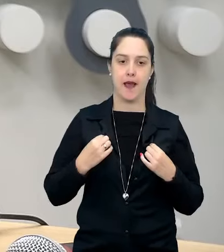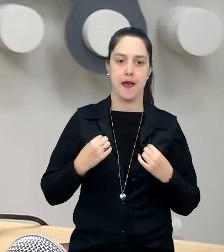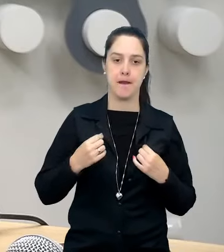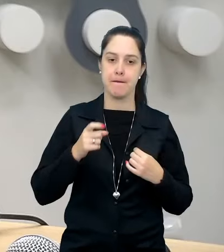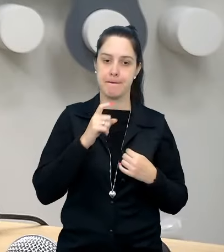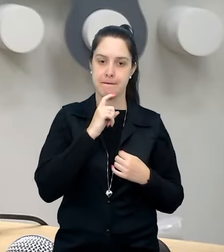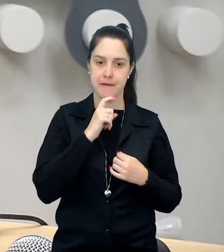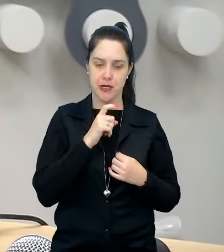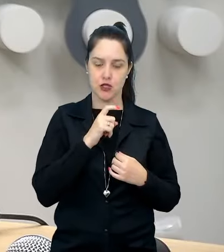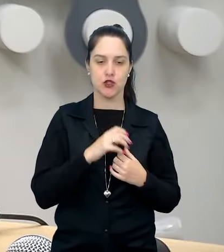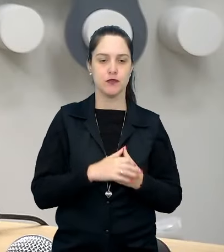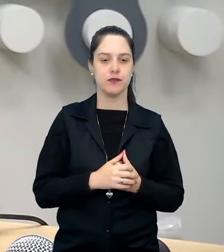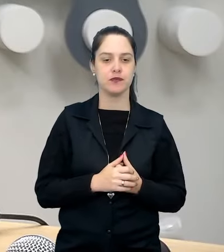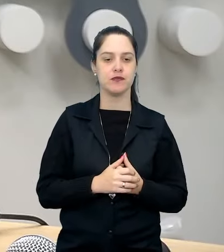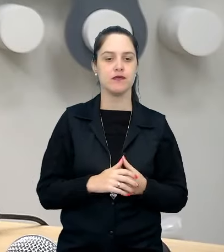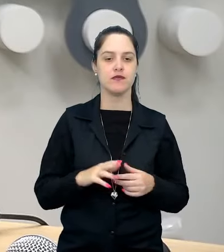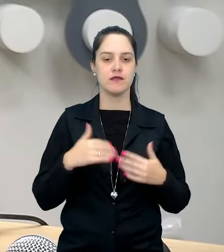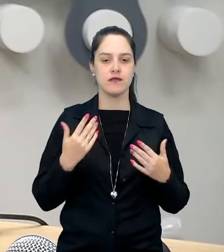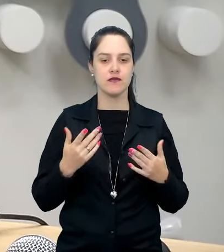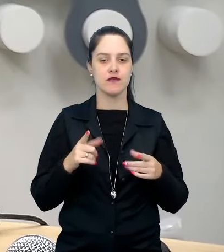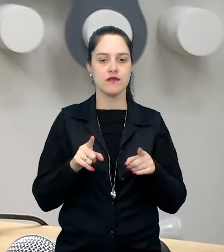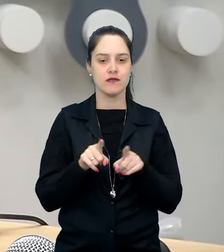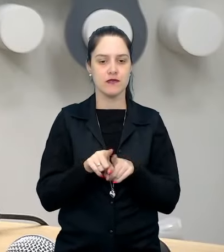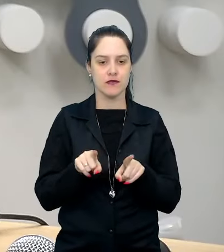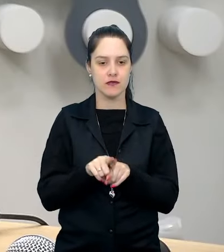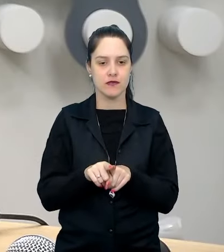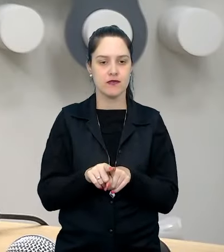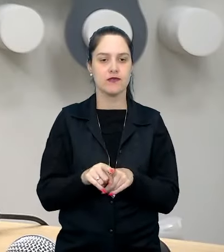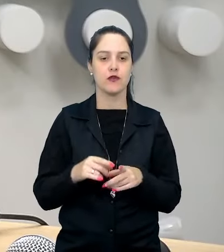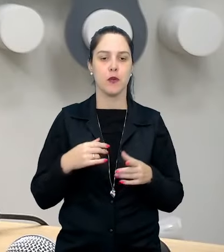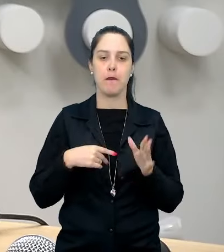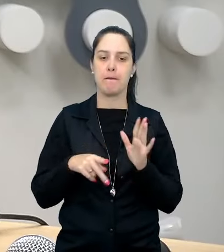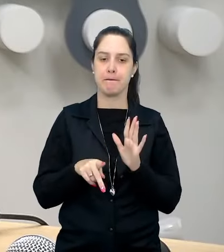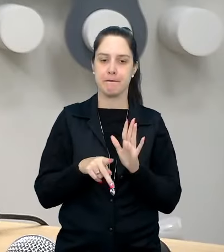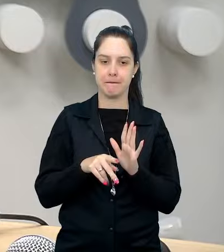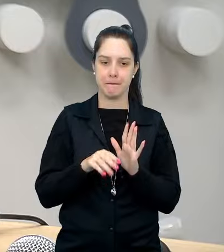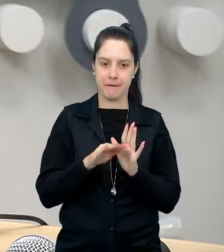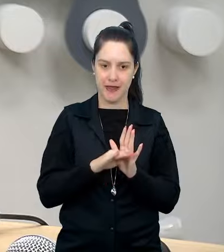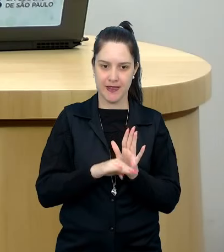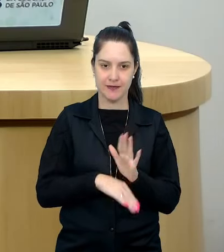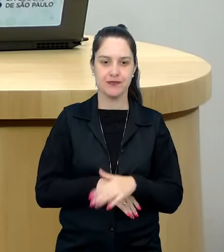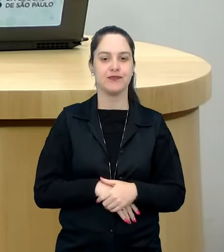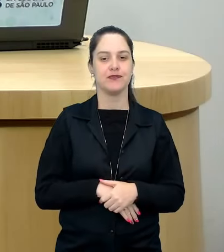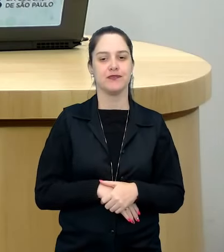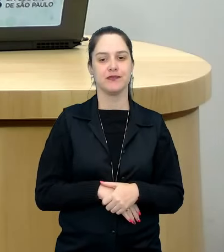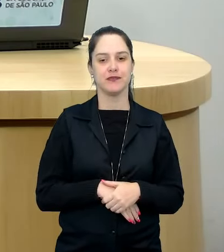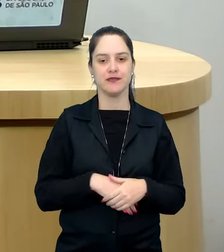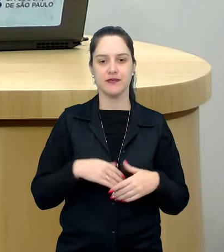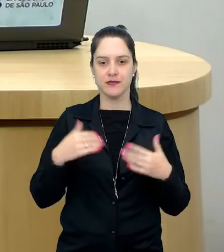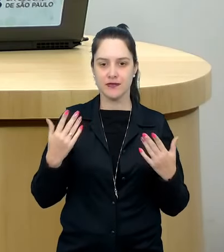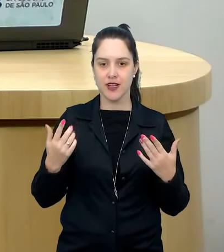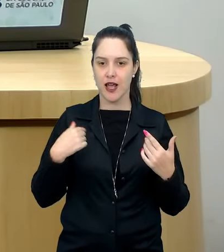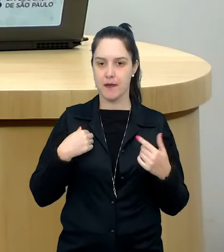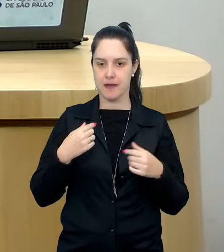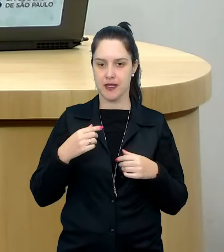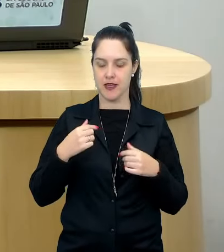verde e estou sentada à frente de um computador. Vamos lá, Isis?